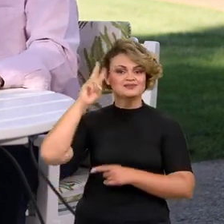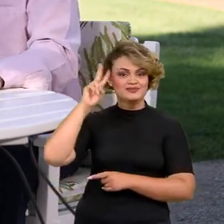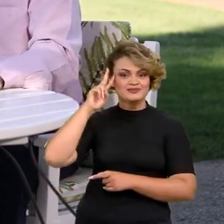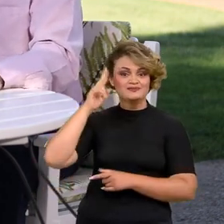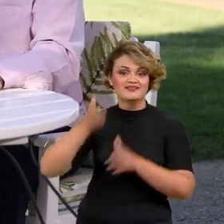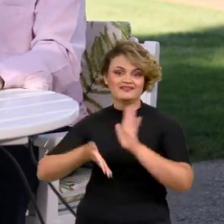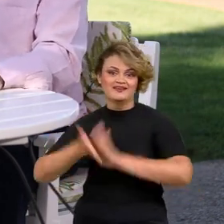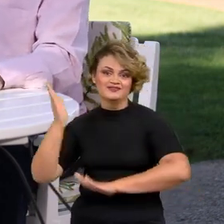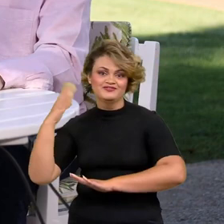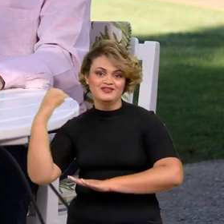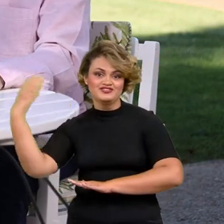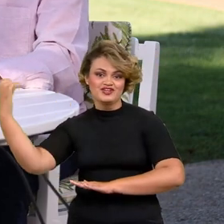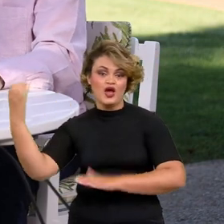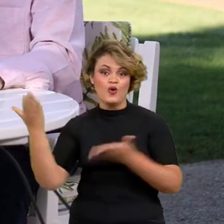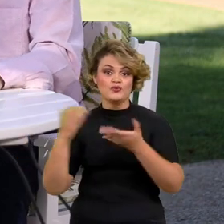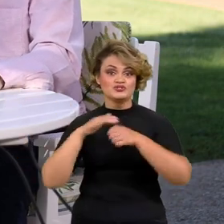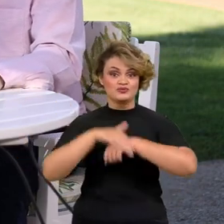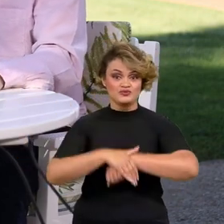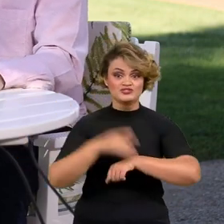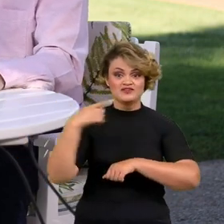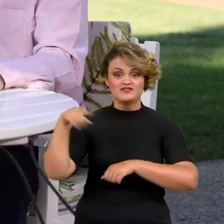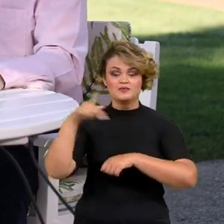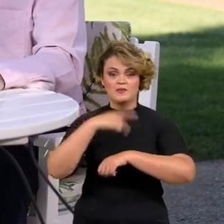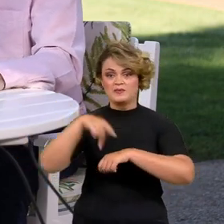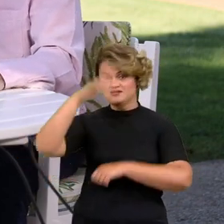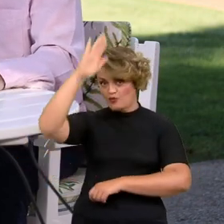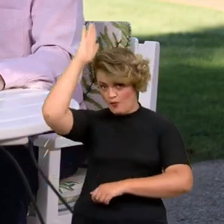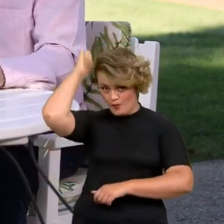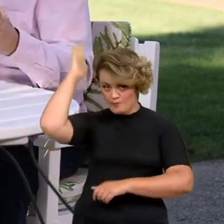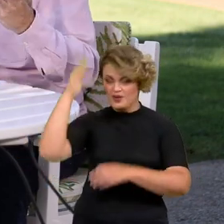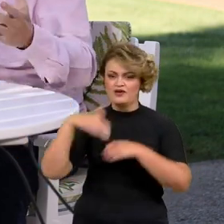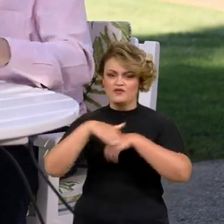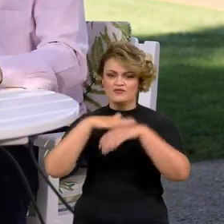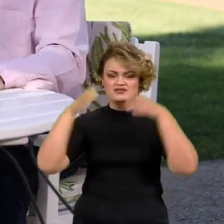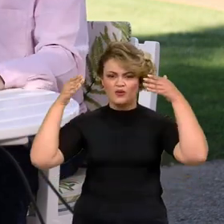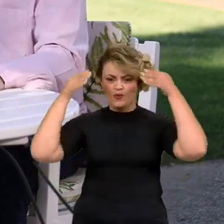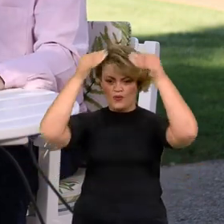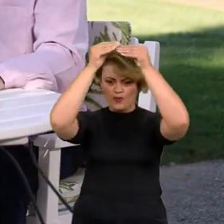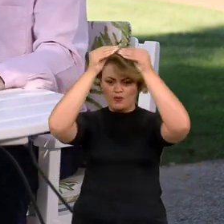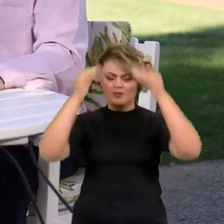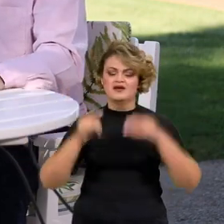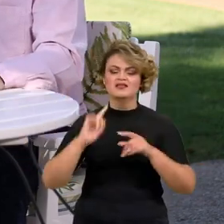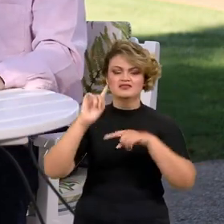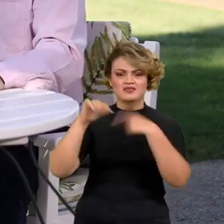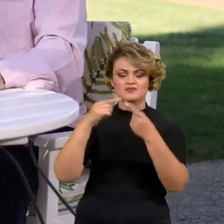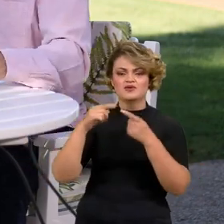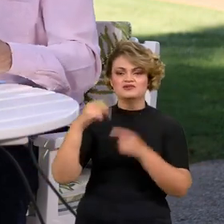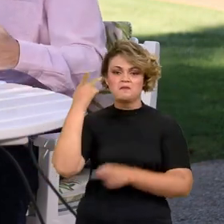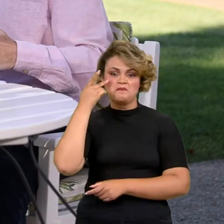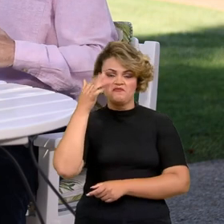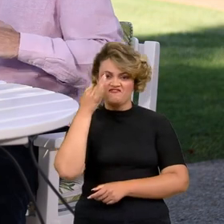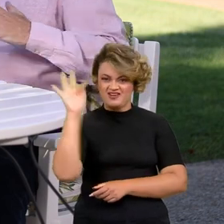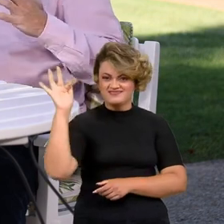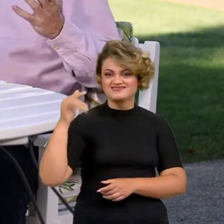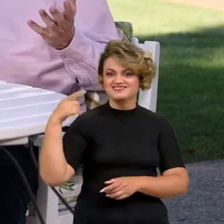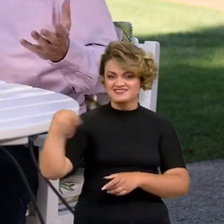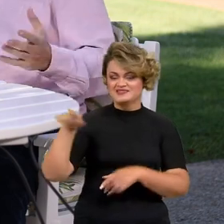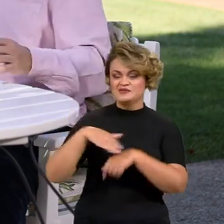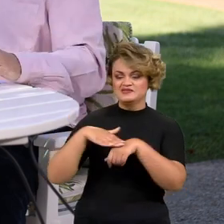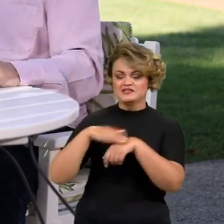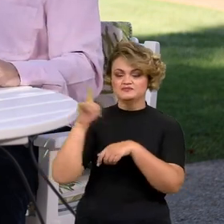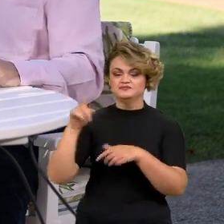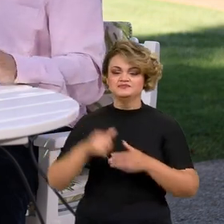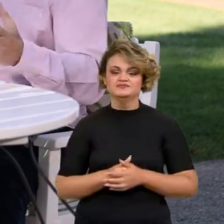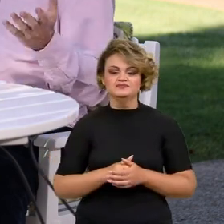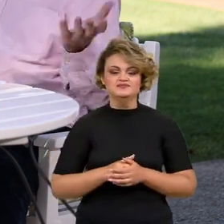hoje à noite ainda para Roma né vai se encontrar com o Papa depois vai para Paris tem um encontro muito especial lá também e tem muita coisa